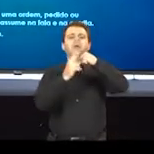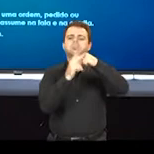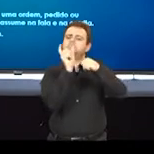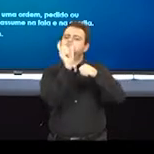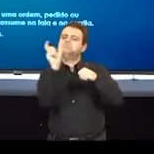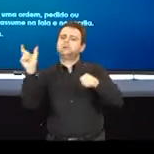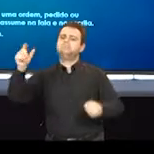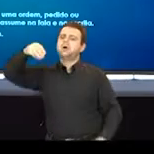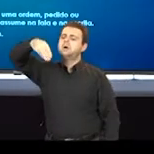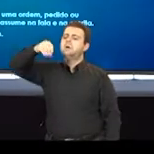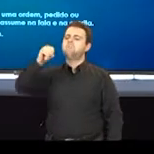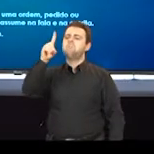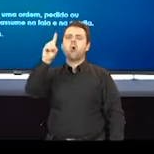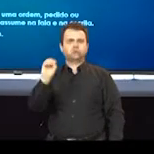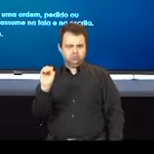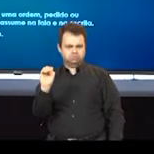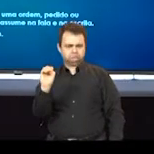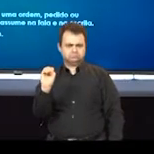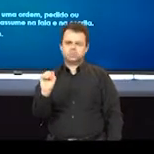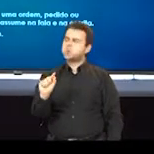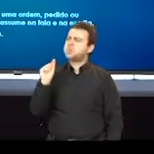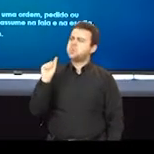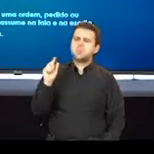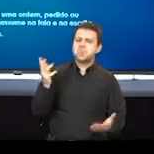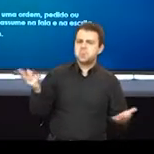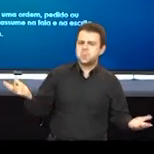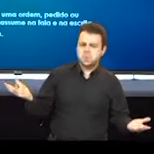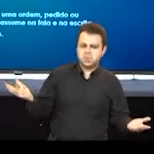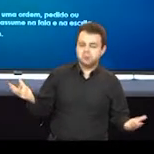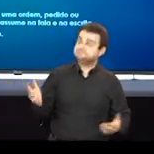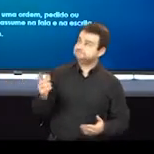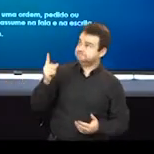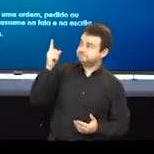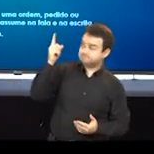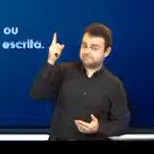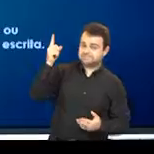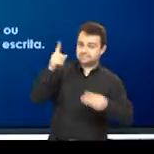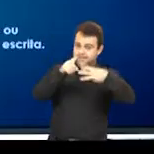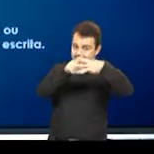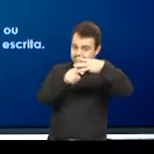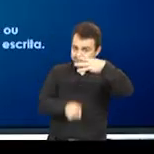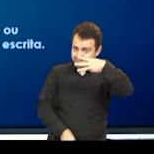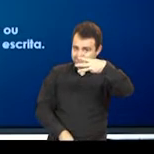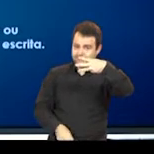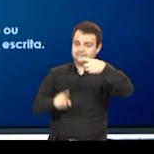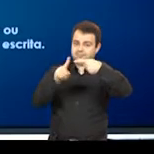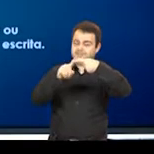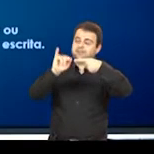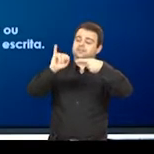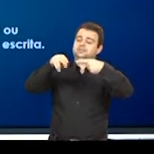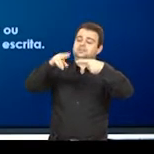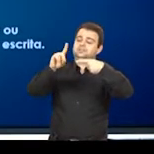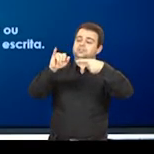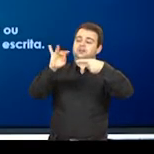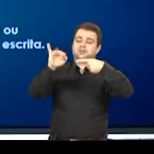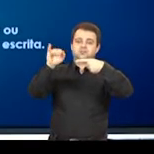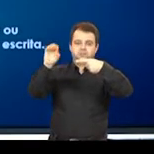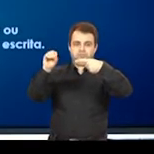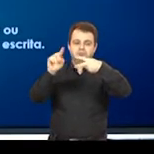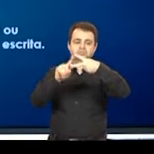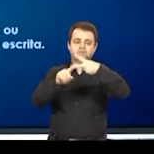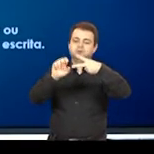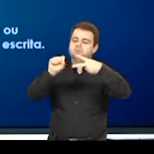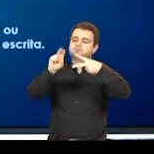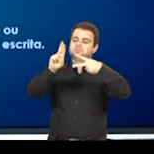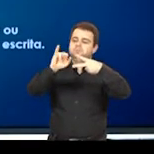3 modos verbais aqui pra gente, tudo bem? Vou falar do modo indicativo, vou falar do modo subjuntivo e vou falar